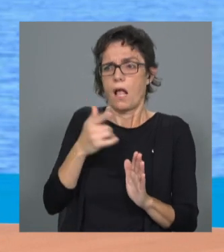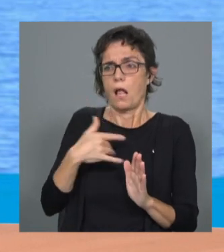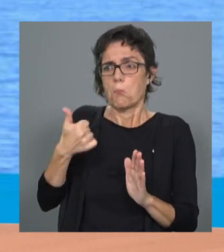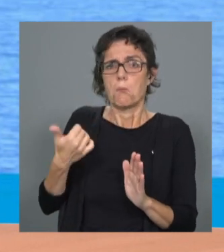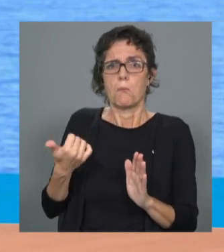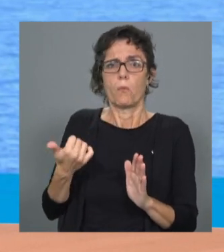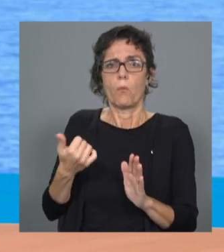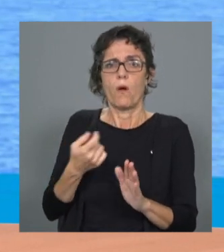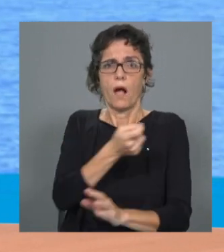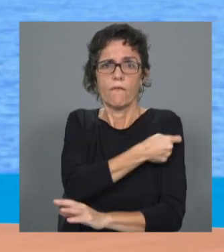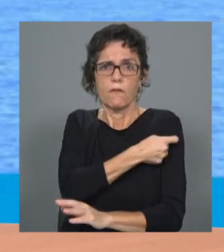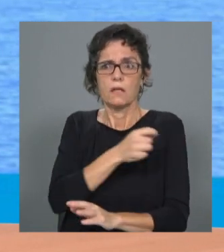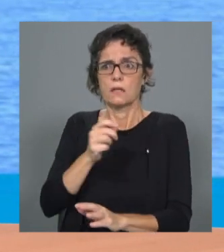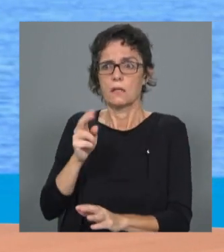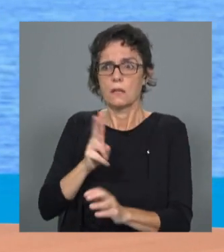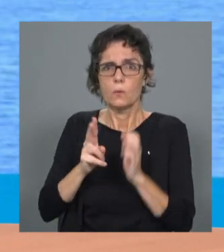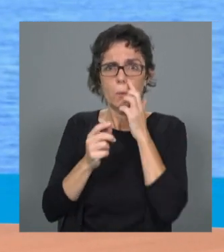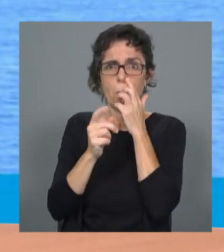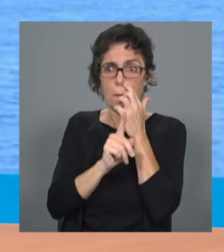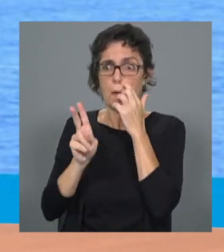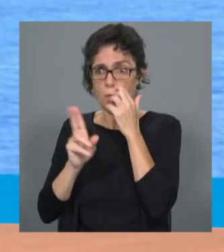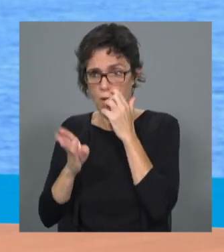vacinada, tinha as 2 vacinas, tanto eu como a minha mãe,